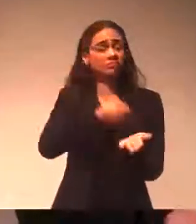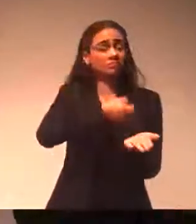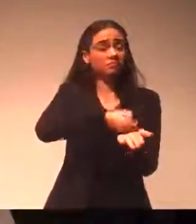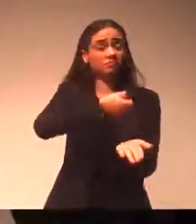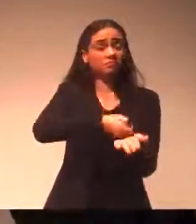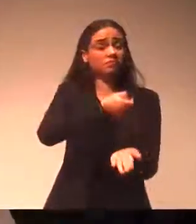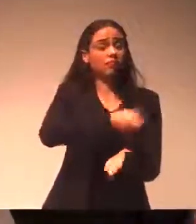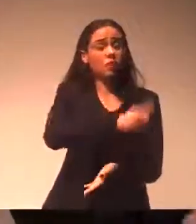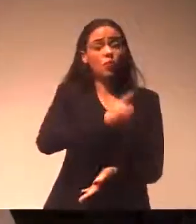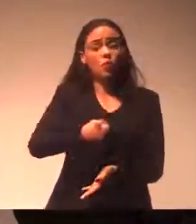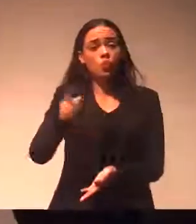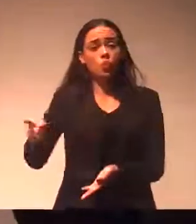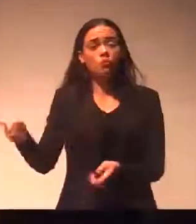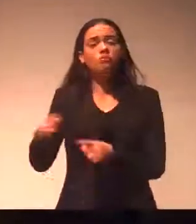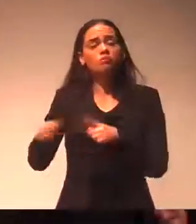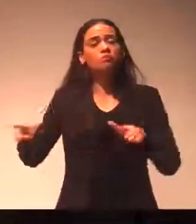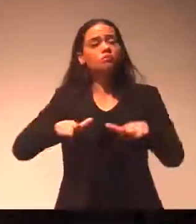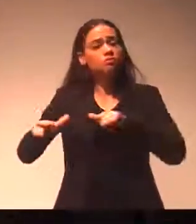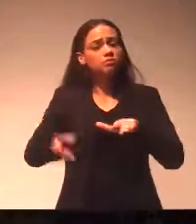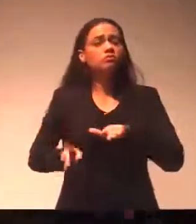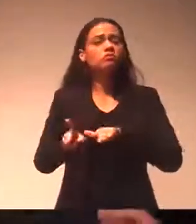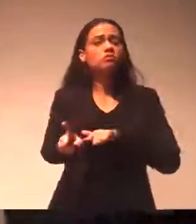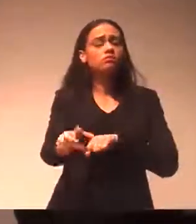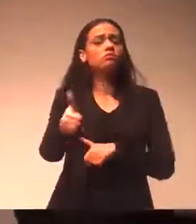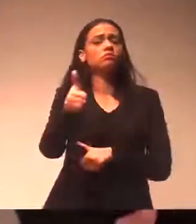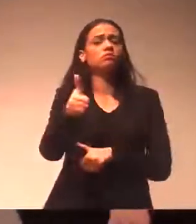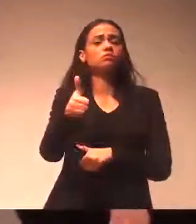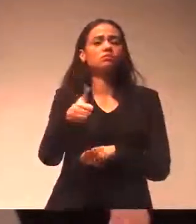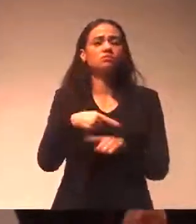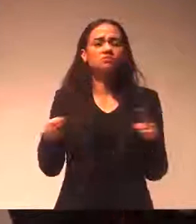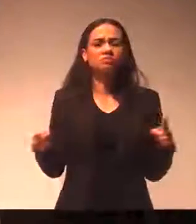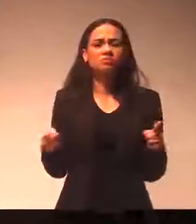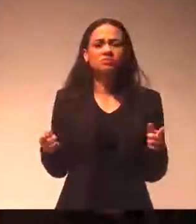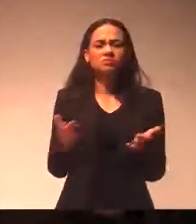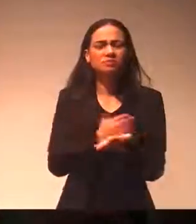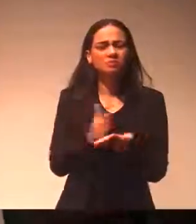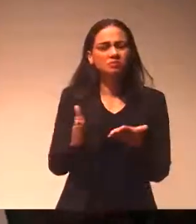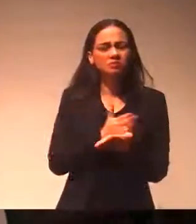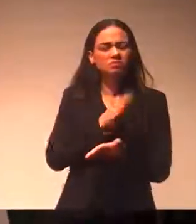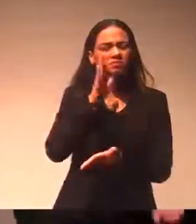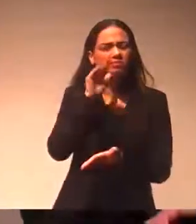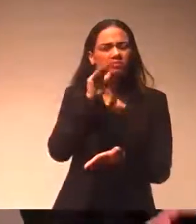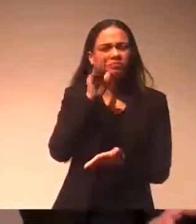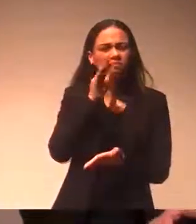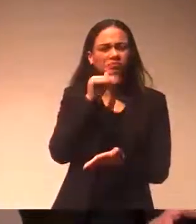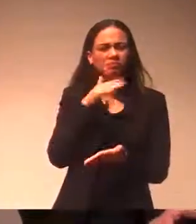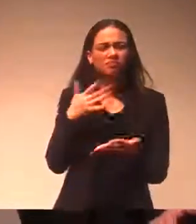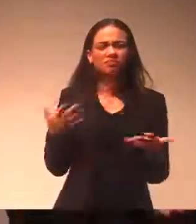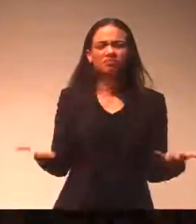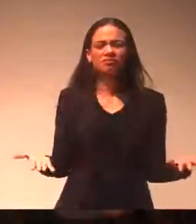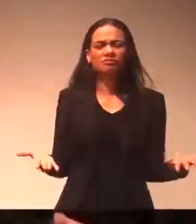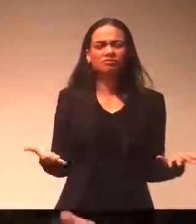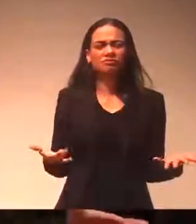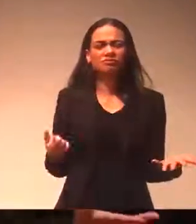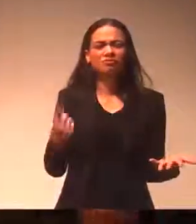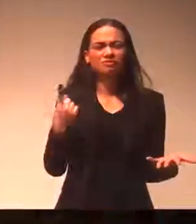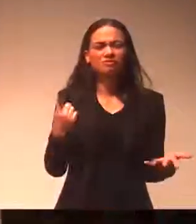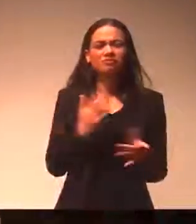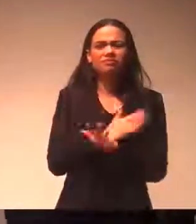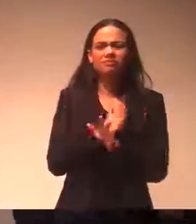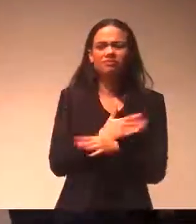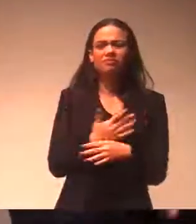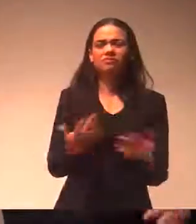andarem. Os filhotes, só besteira. Né? E gostam de fazer esse tipo de